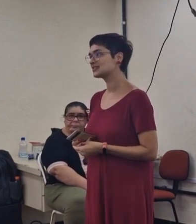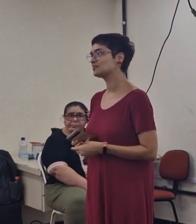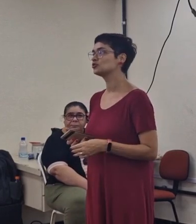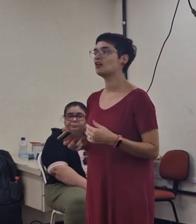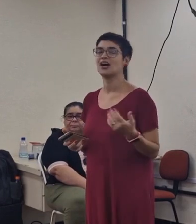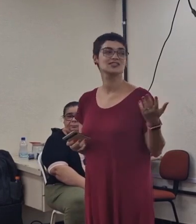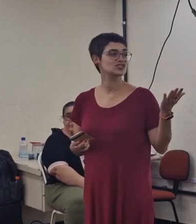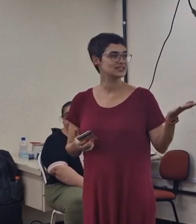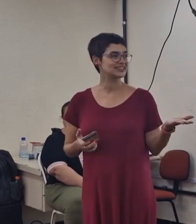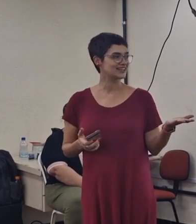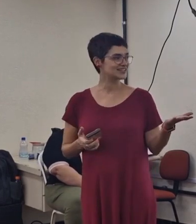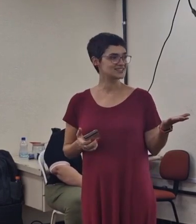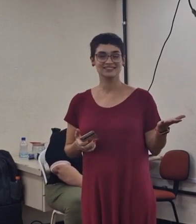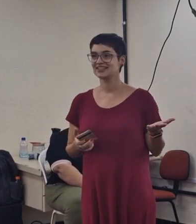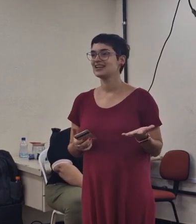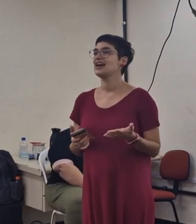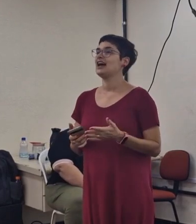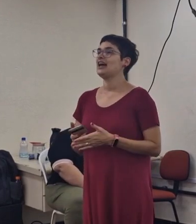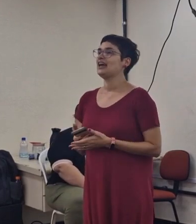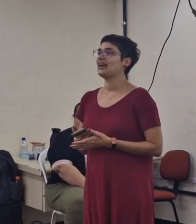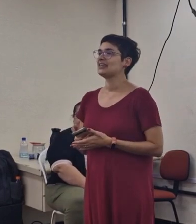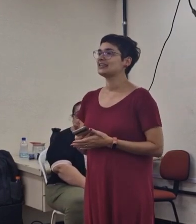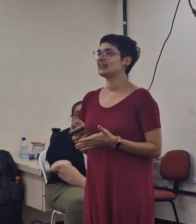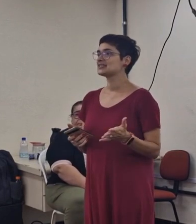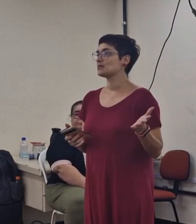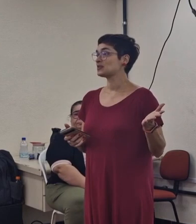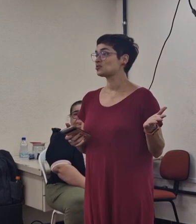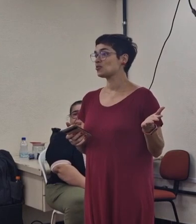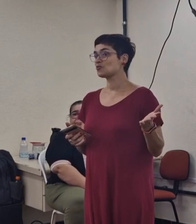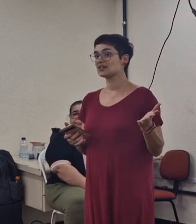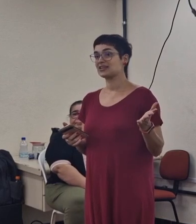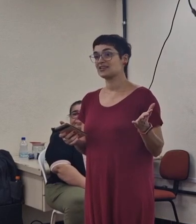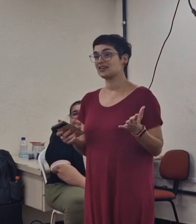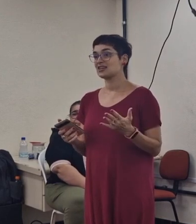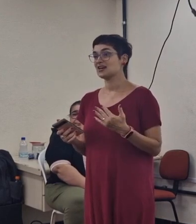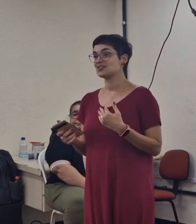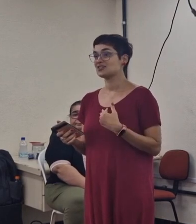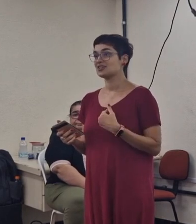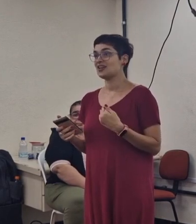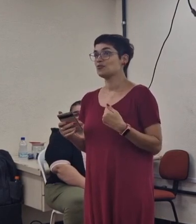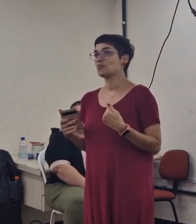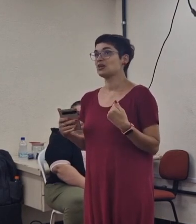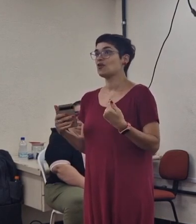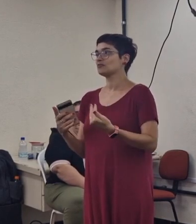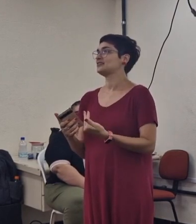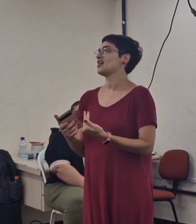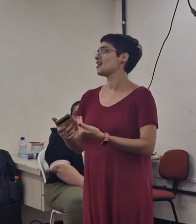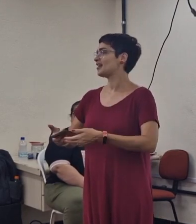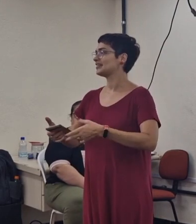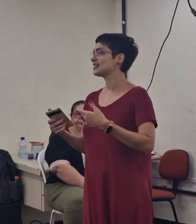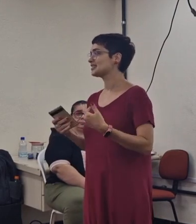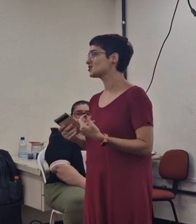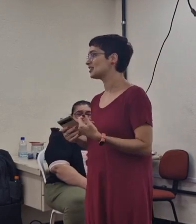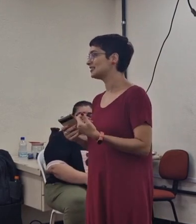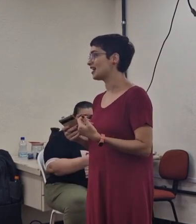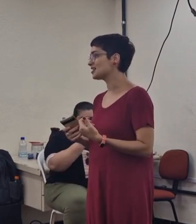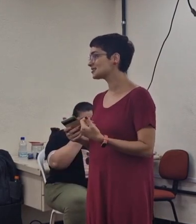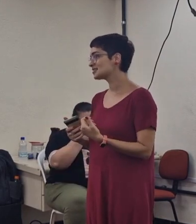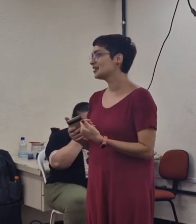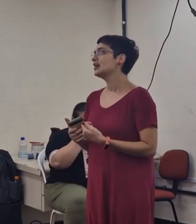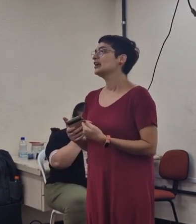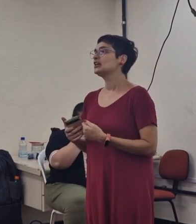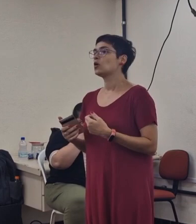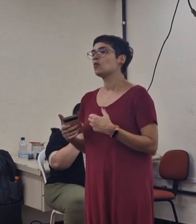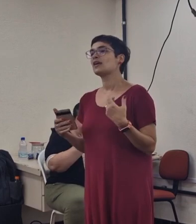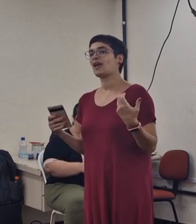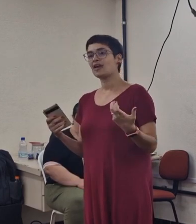muito feliz, muito honrada de ter a Tereza. É, a Tereza é a pessoa que, na verdade, eu me encontrei há 10 anos